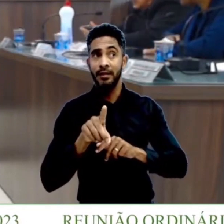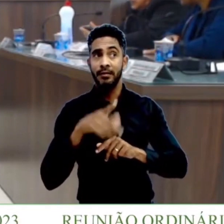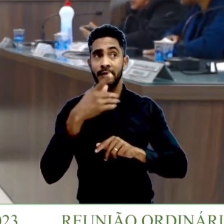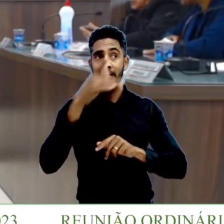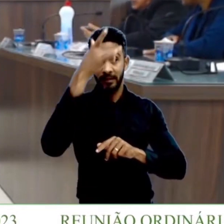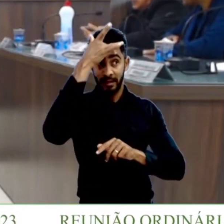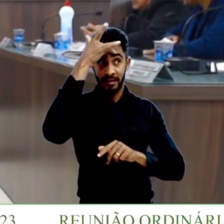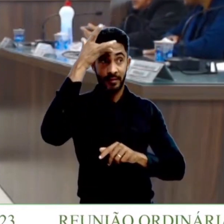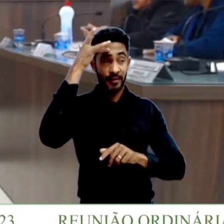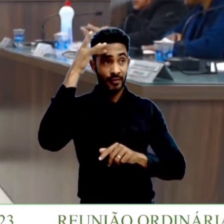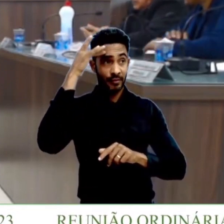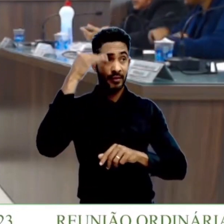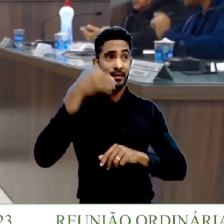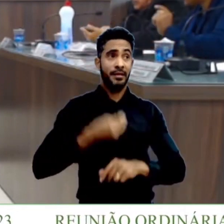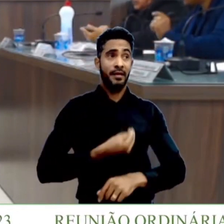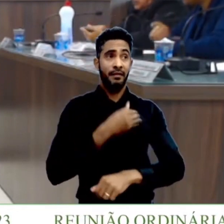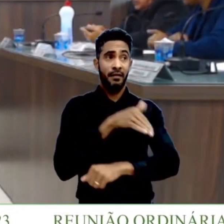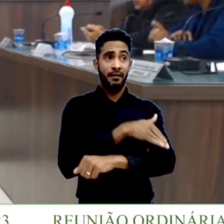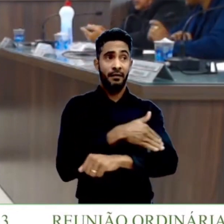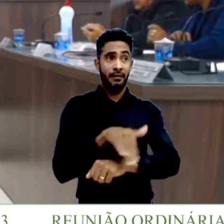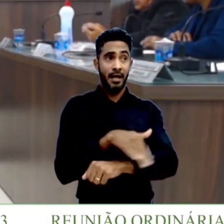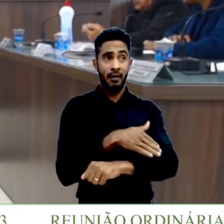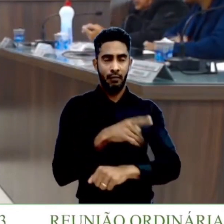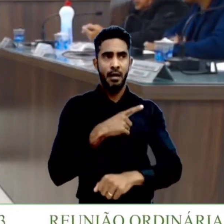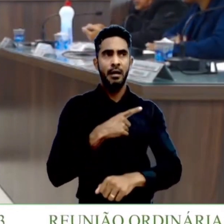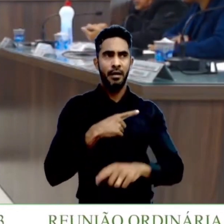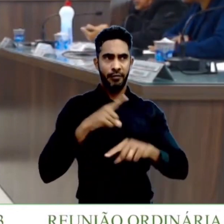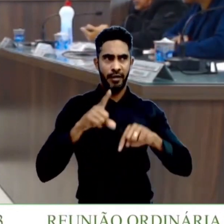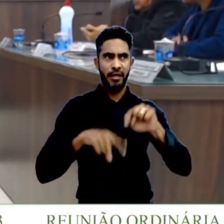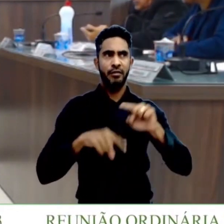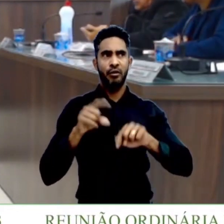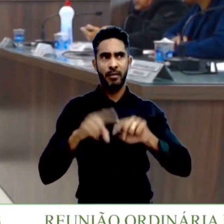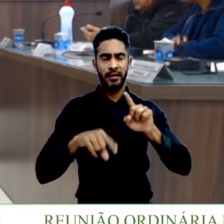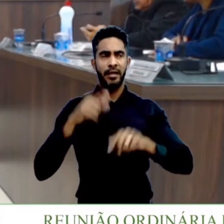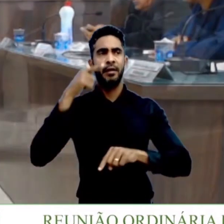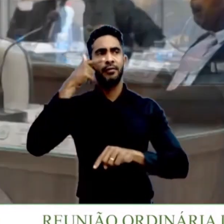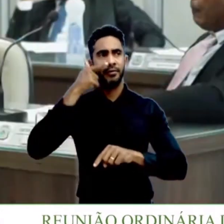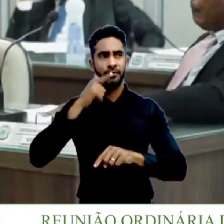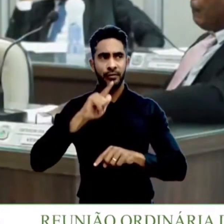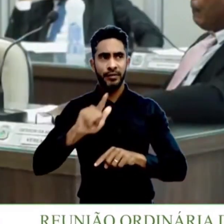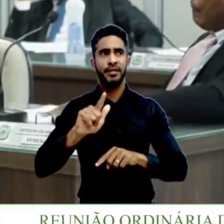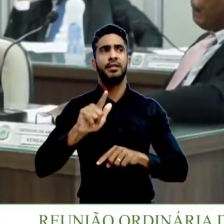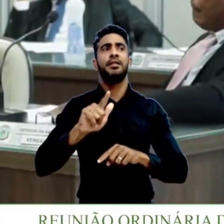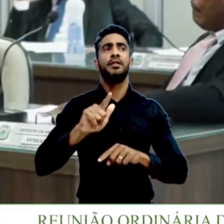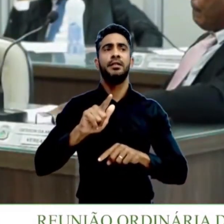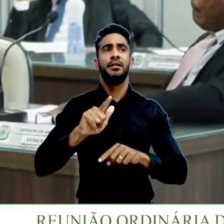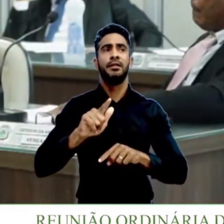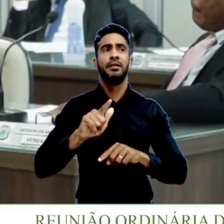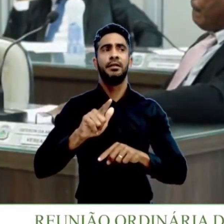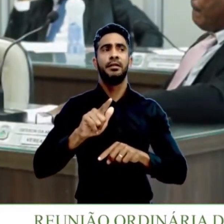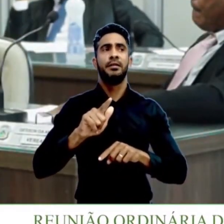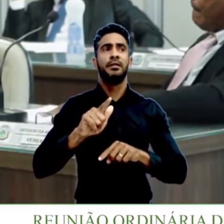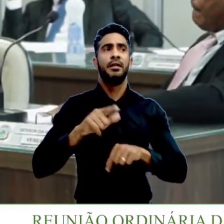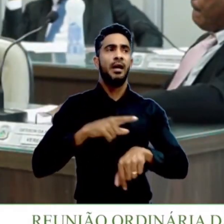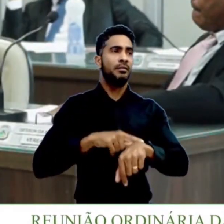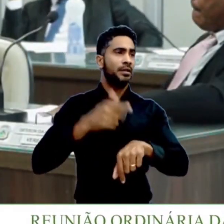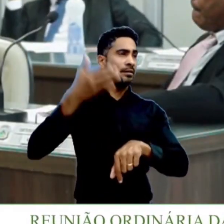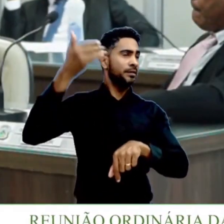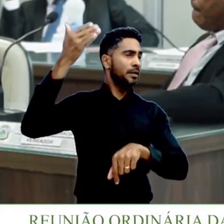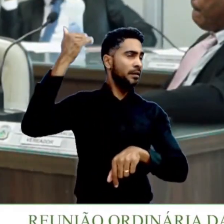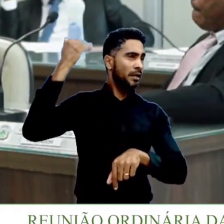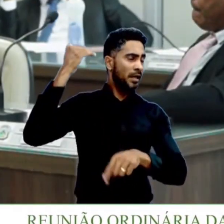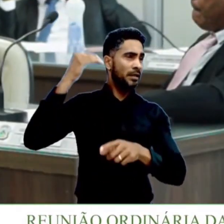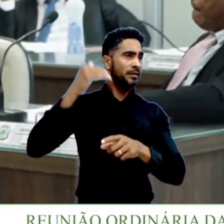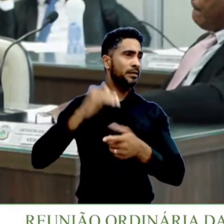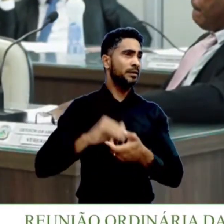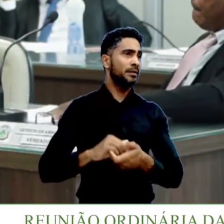pessoal de rua. Eu até tenho um materialzinho que eu consegui, né, uma vez, muito tempo atrás.